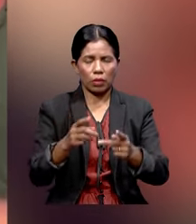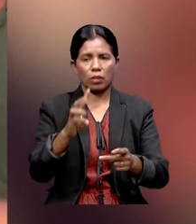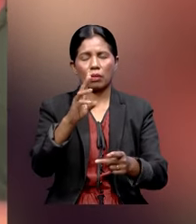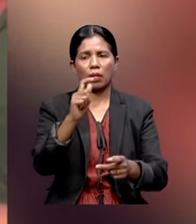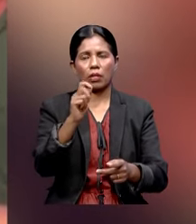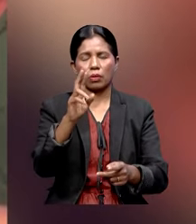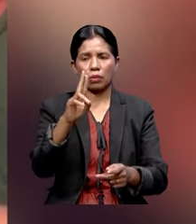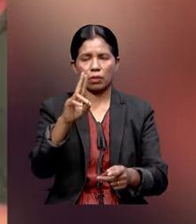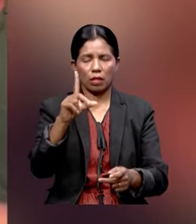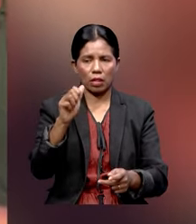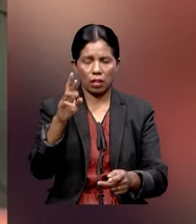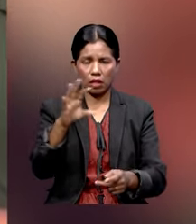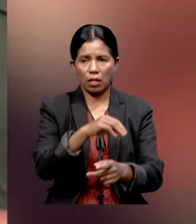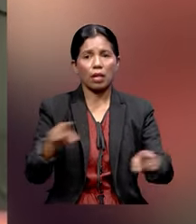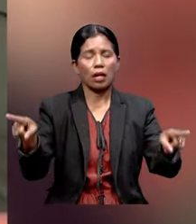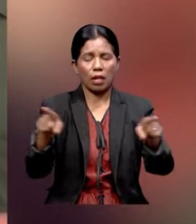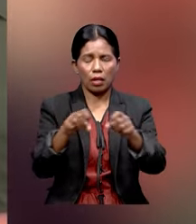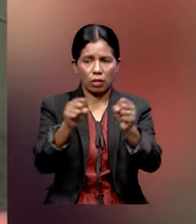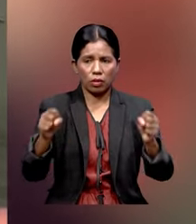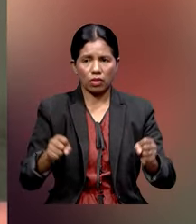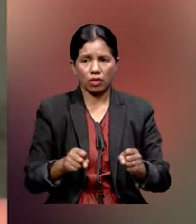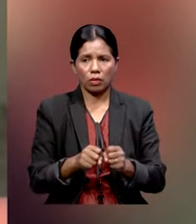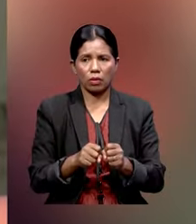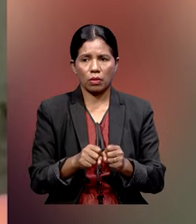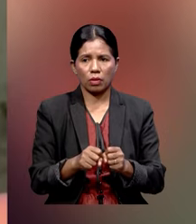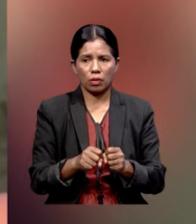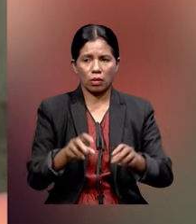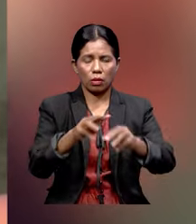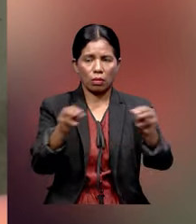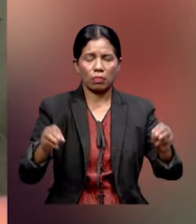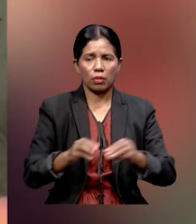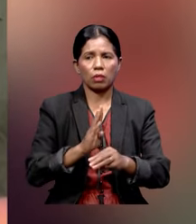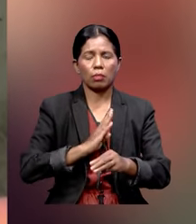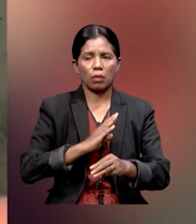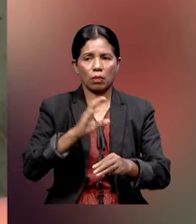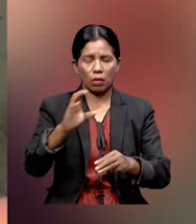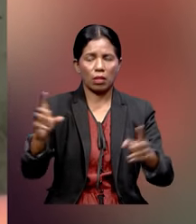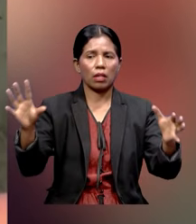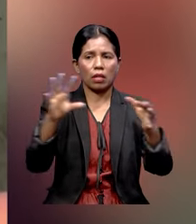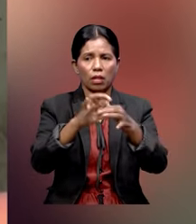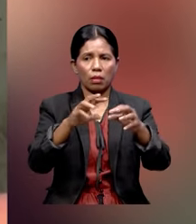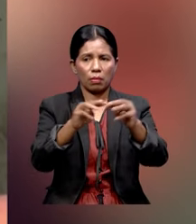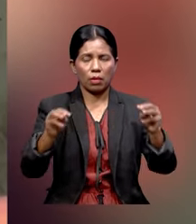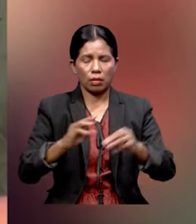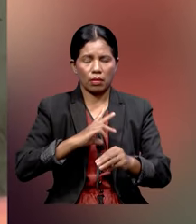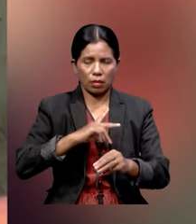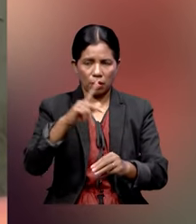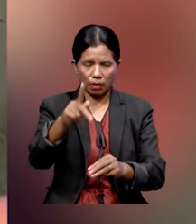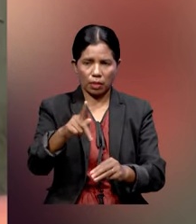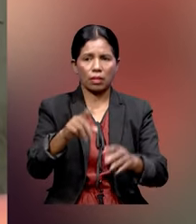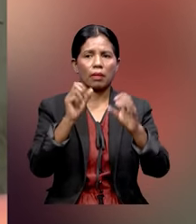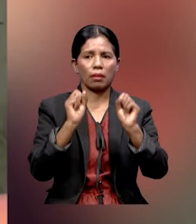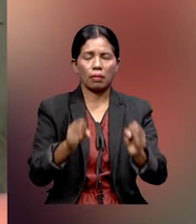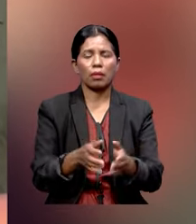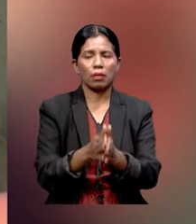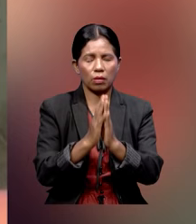amne estrada ne ligação entre suku municipu Bauko ligamos ba municipu Lauten bele